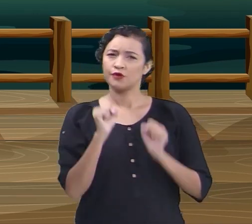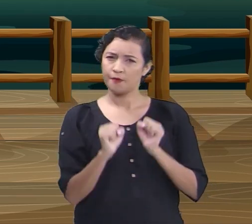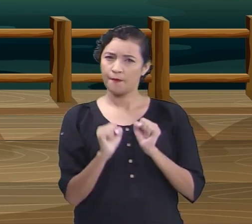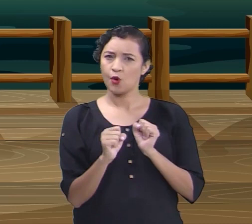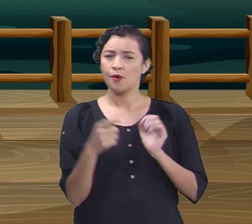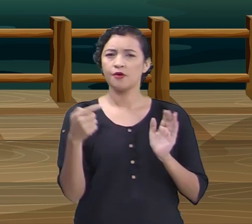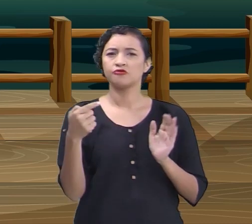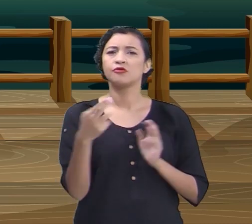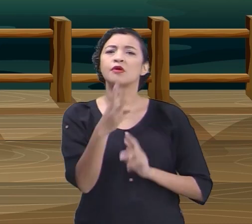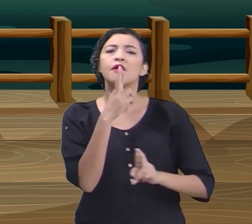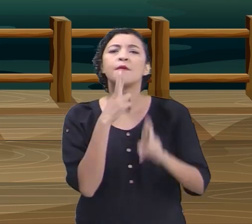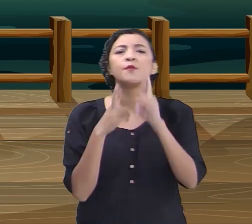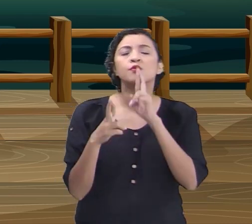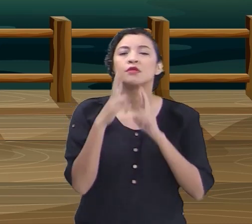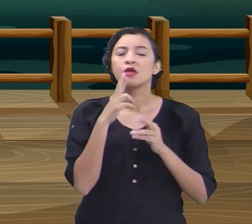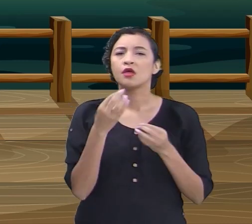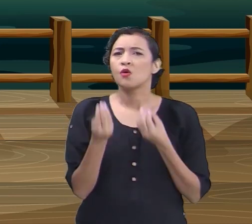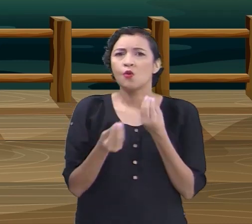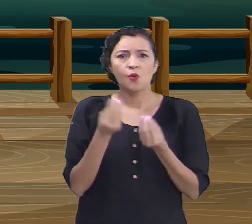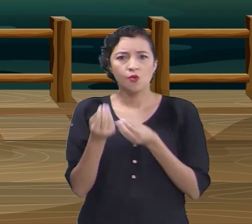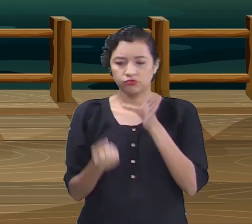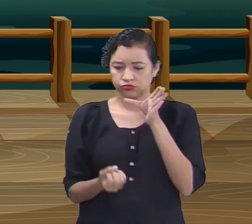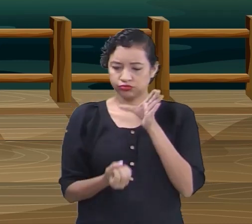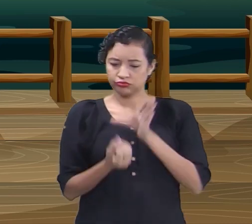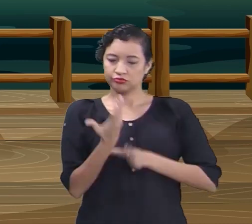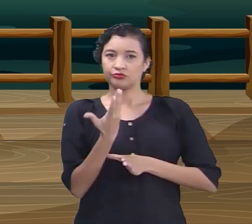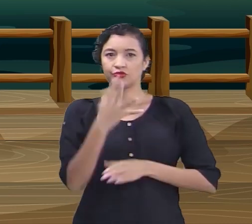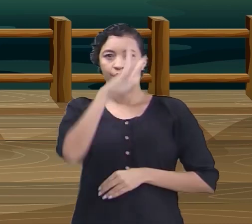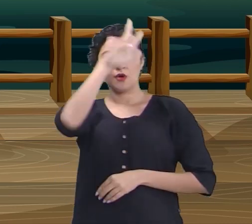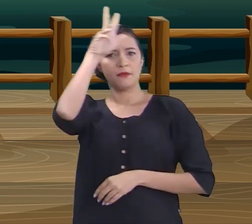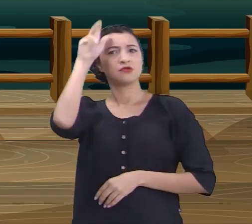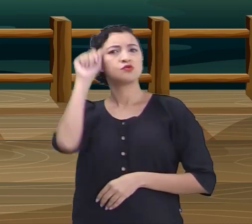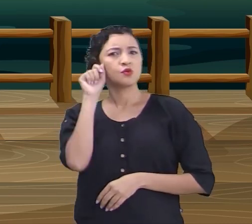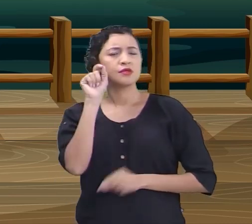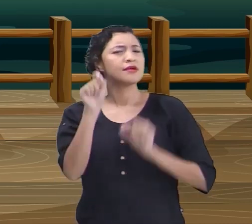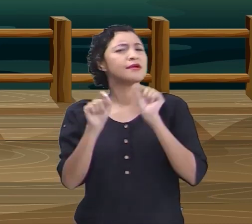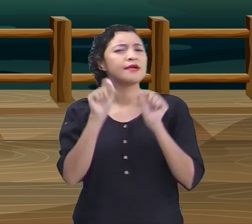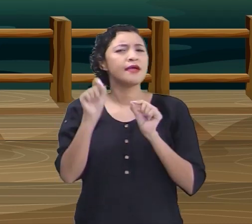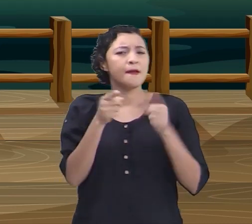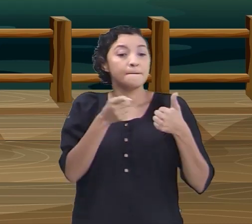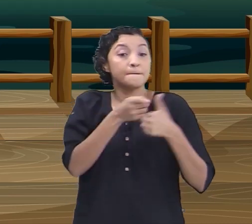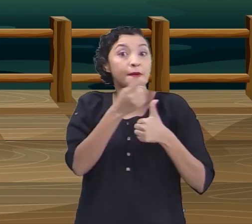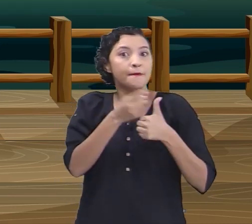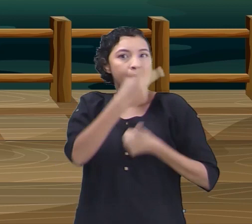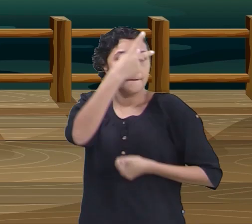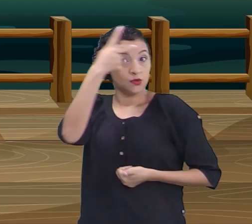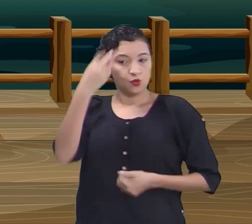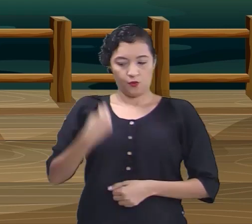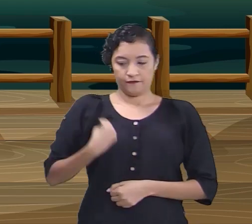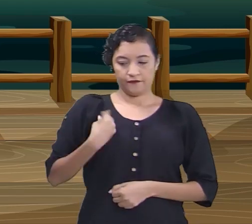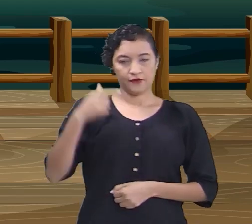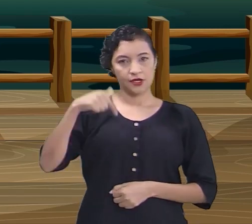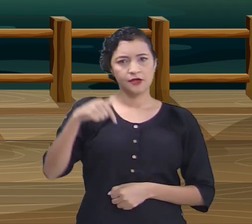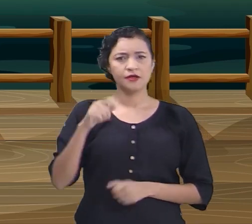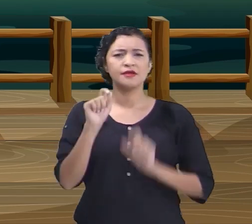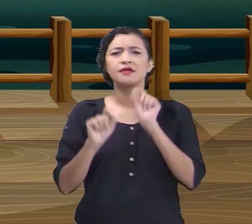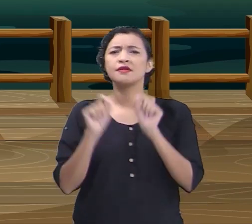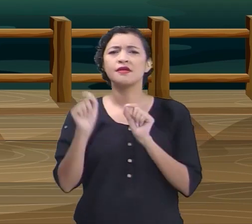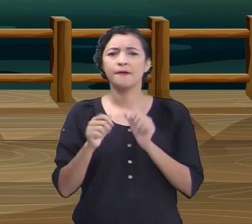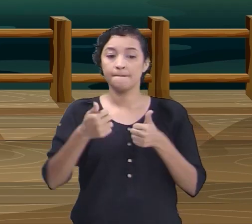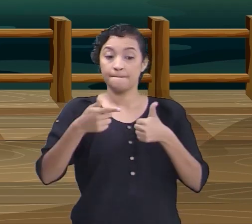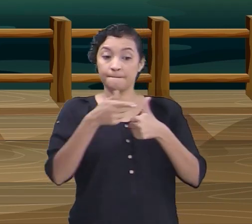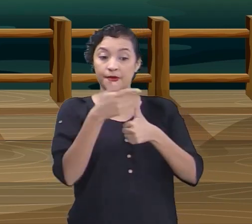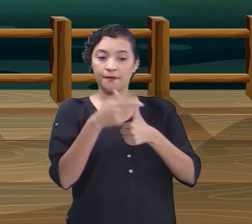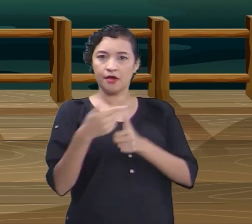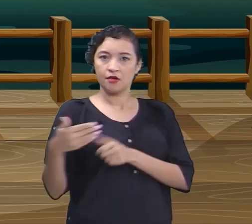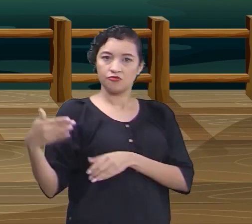como surgiu o estado do Amazonas? Quem foram os primeiros habitantes? Quem chegou primeiro aqui no Brasil? Professor, eu nunca